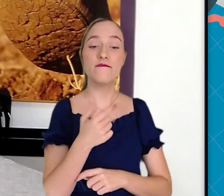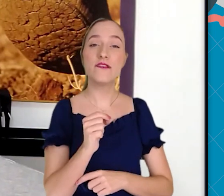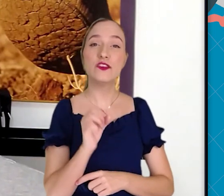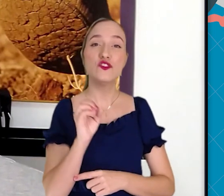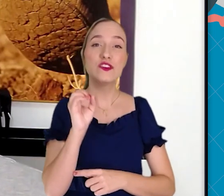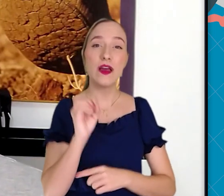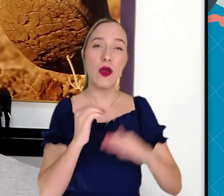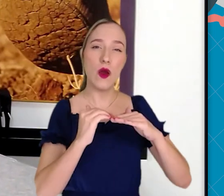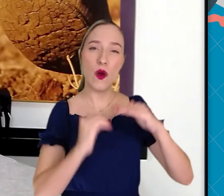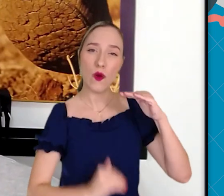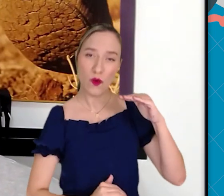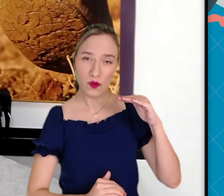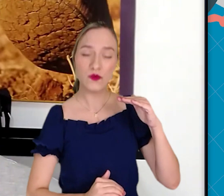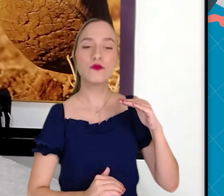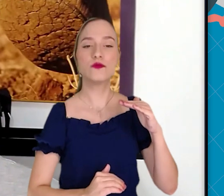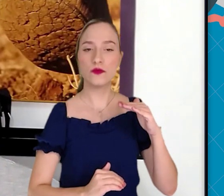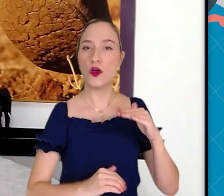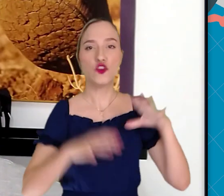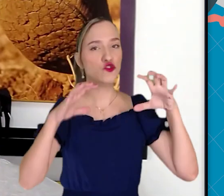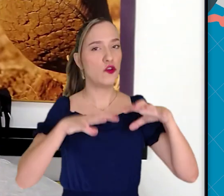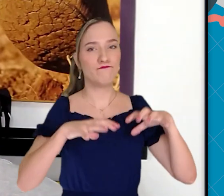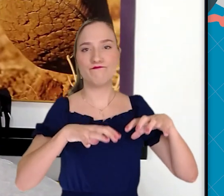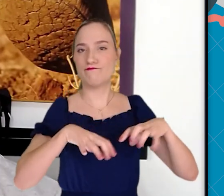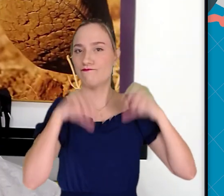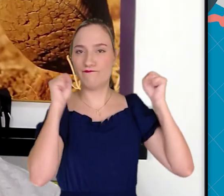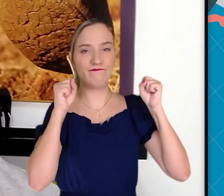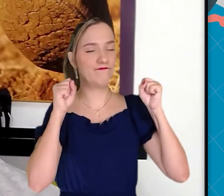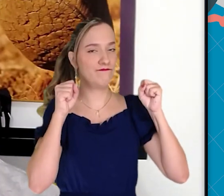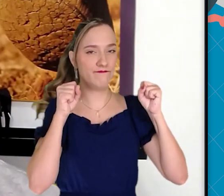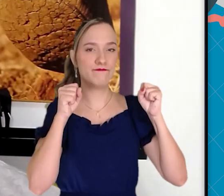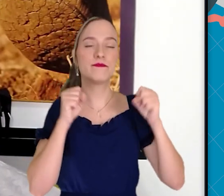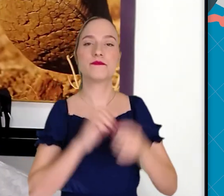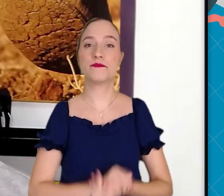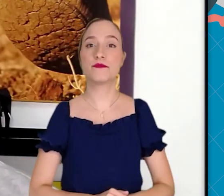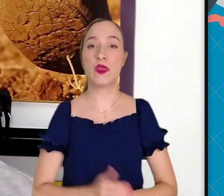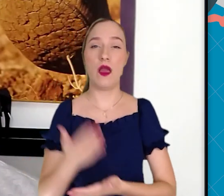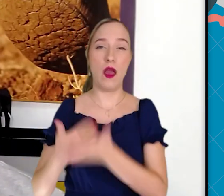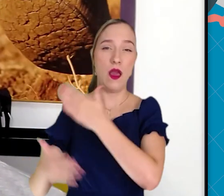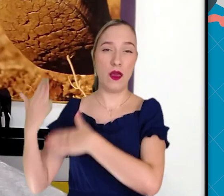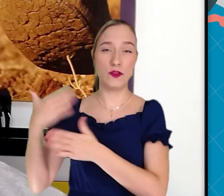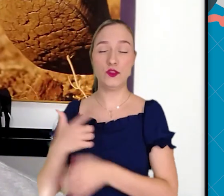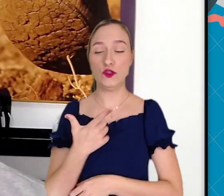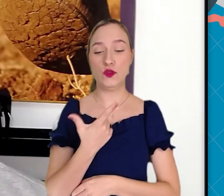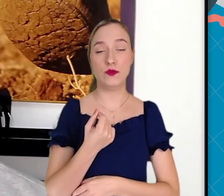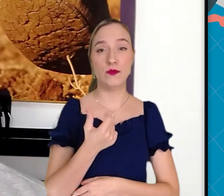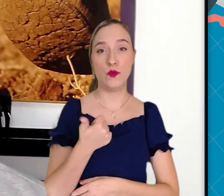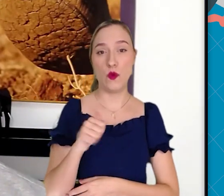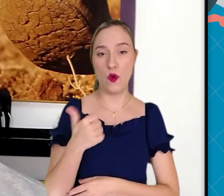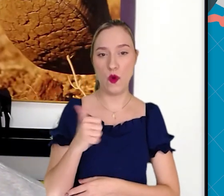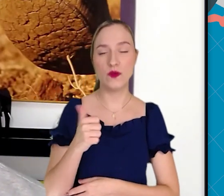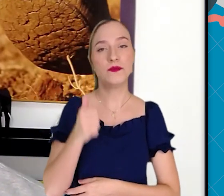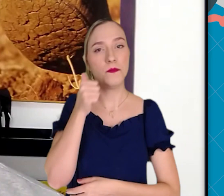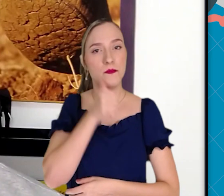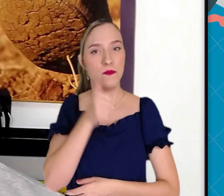graus e nunca chove nessa época do ano. Em 2011, a angolana Leila